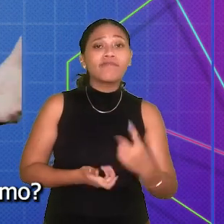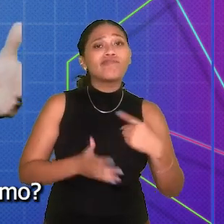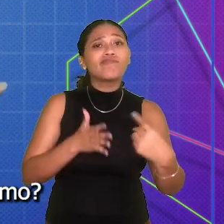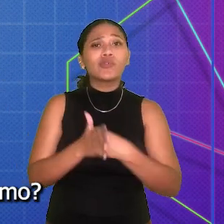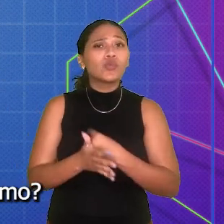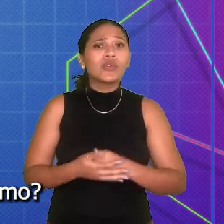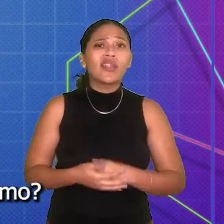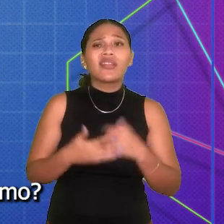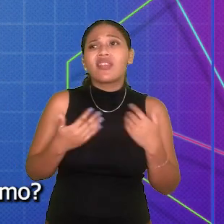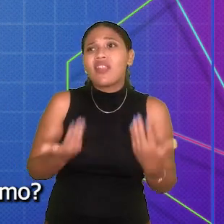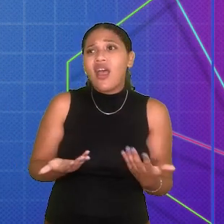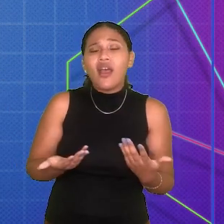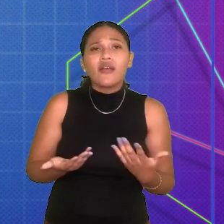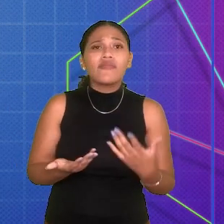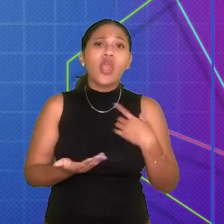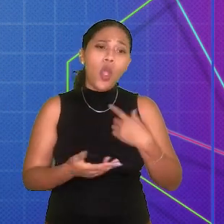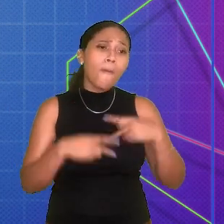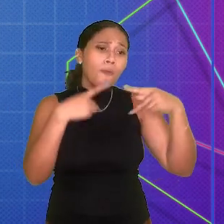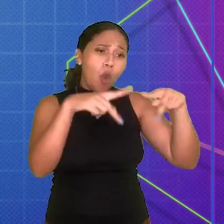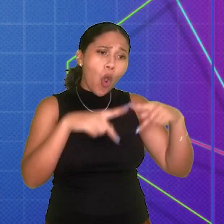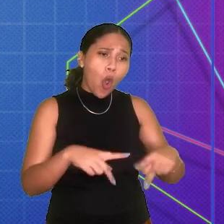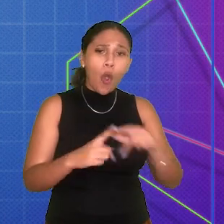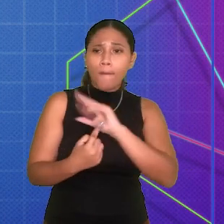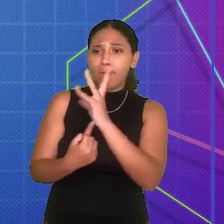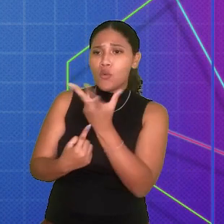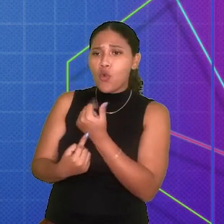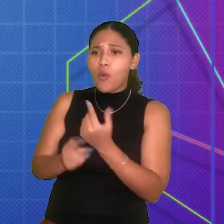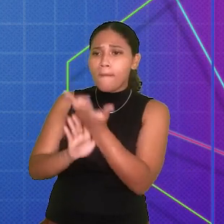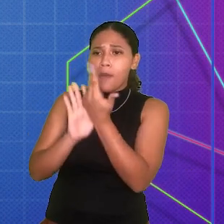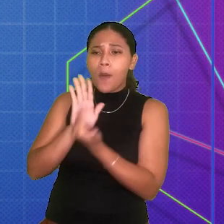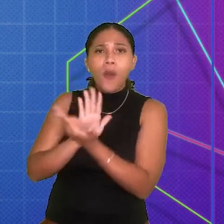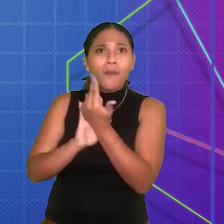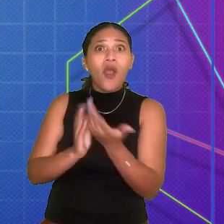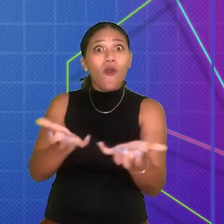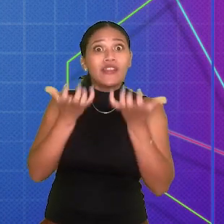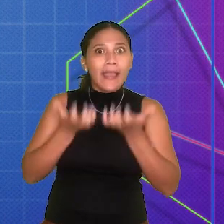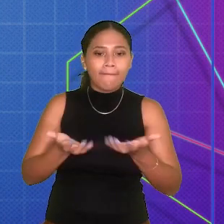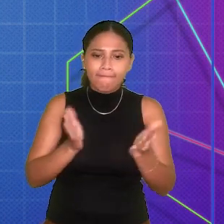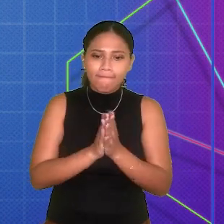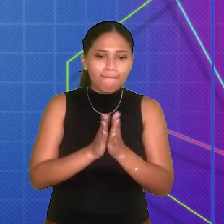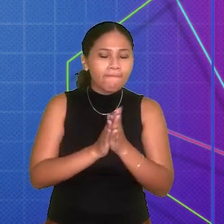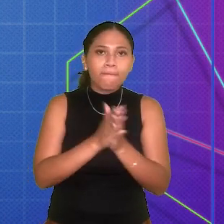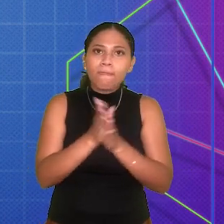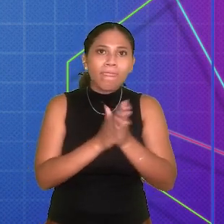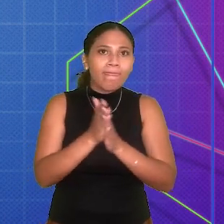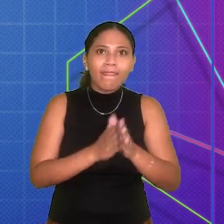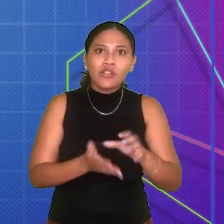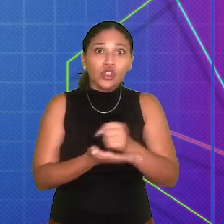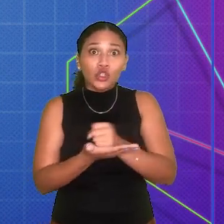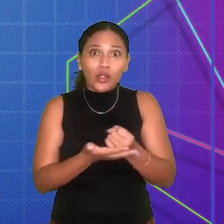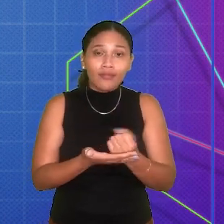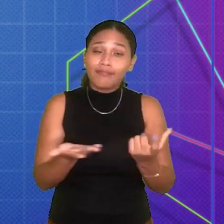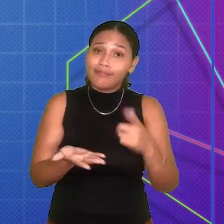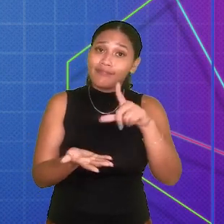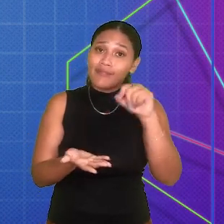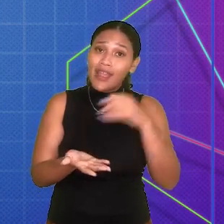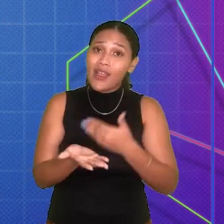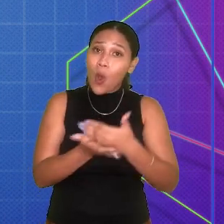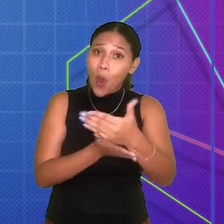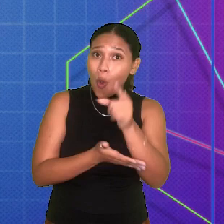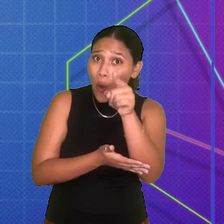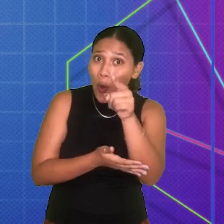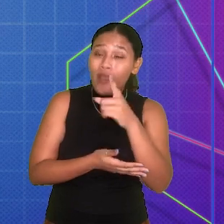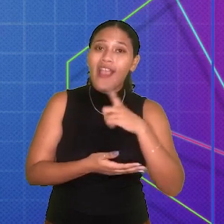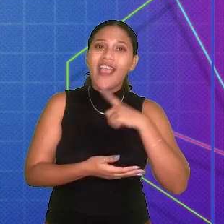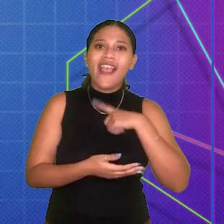pergunta, tá, mas eu programo, faço arte, escrevo, eu quero fazer jogos. Aí tem uma ótima alternativa para quem está começando, para